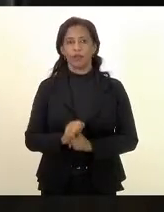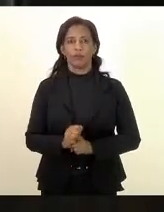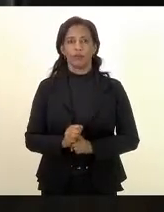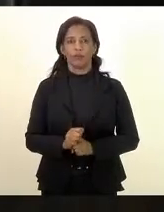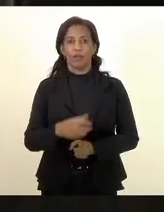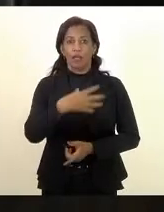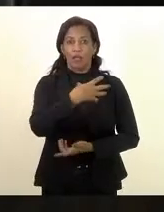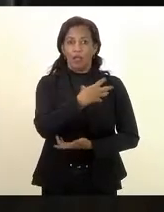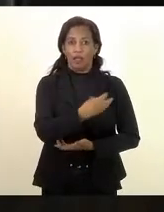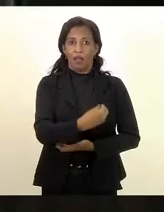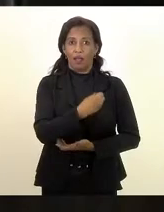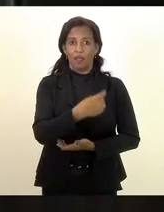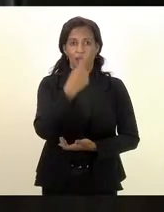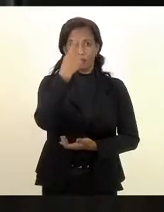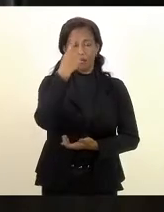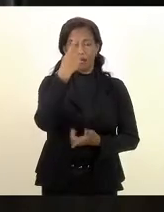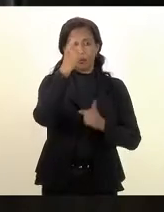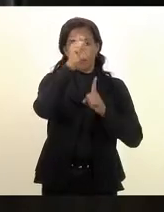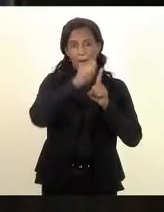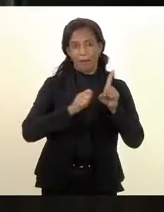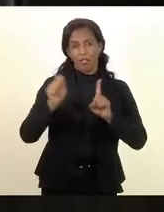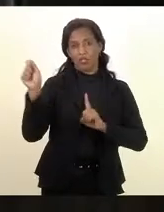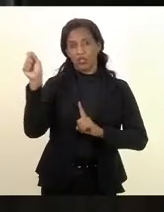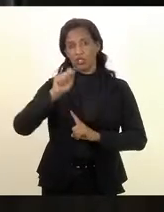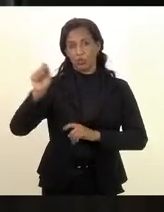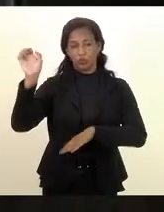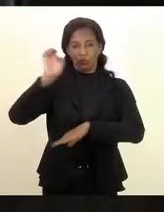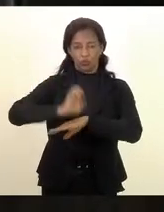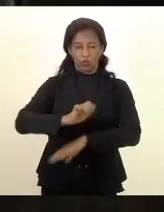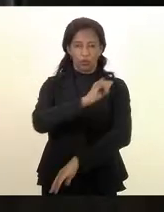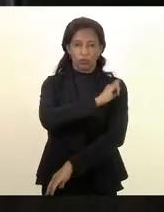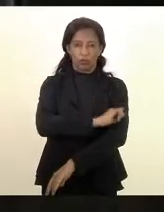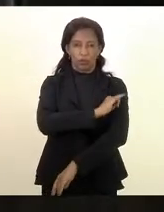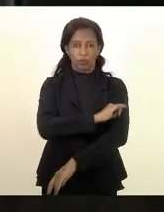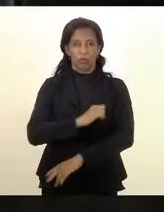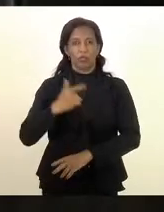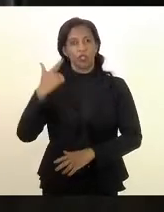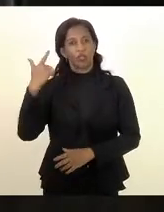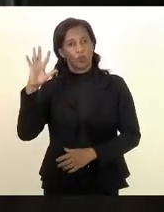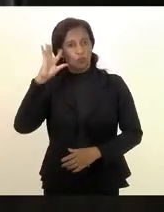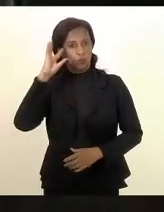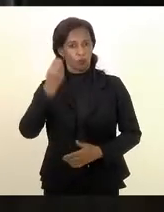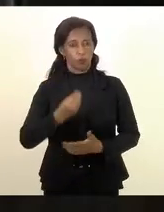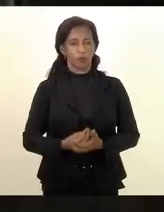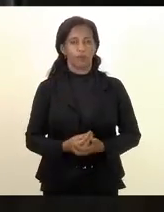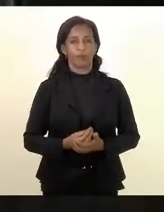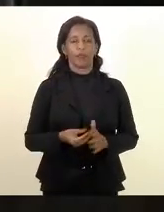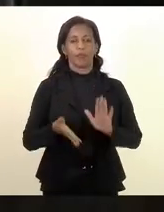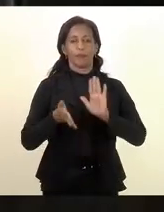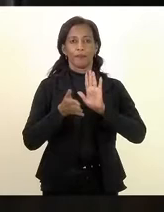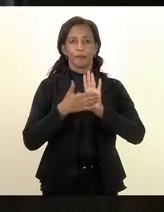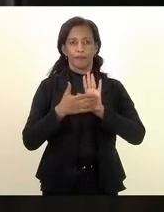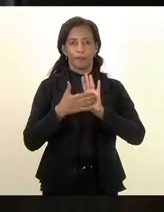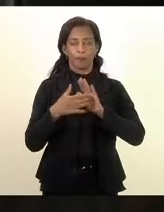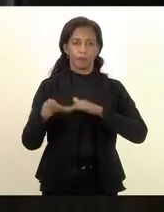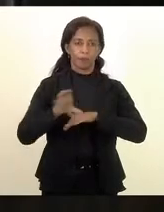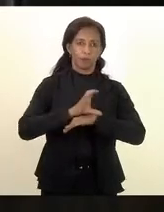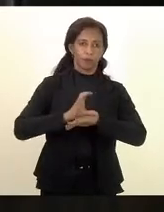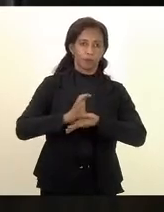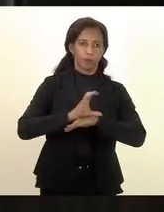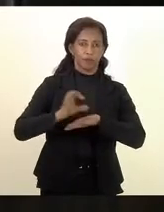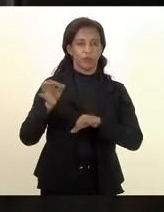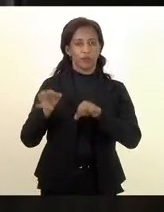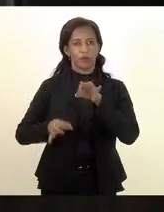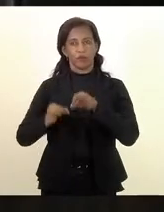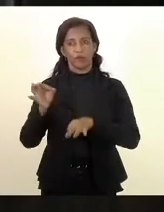aleitamento materno durante todo o mês de agosto no estado do Rio de Janeiro e da outras providências parecerem das comissões de constituição e justiça